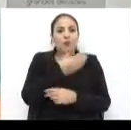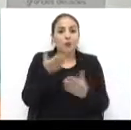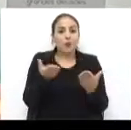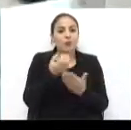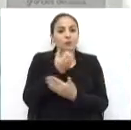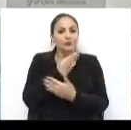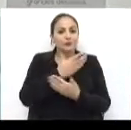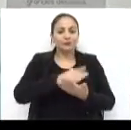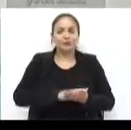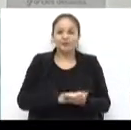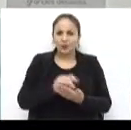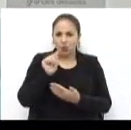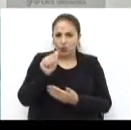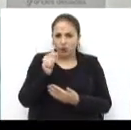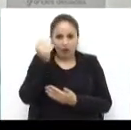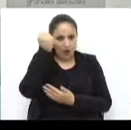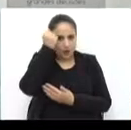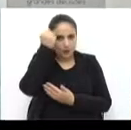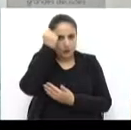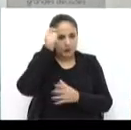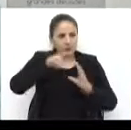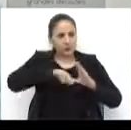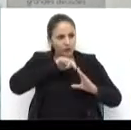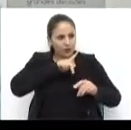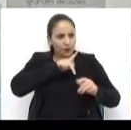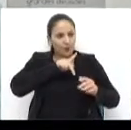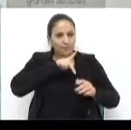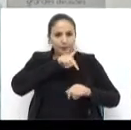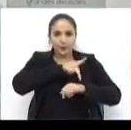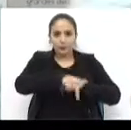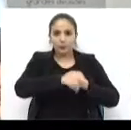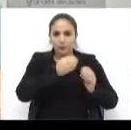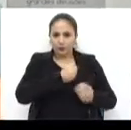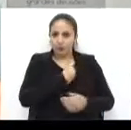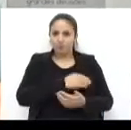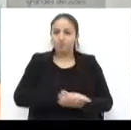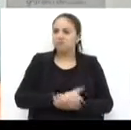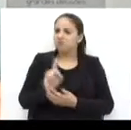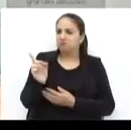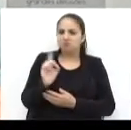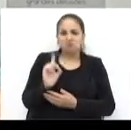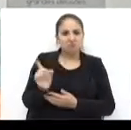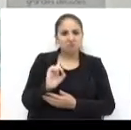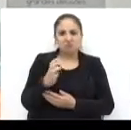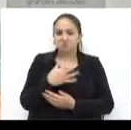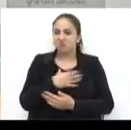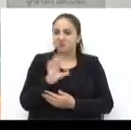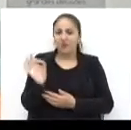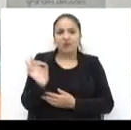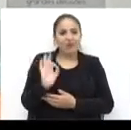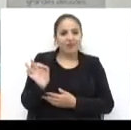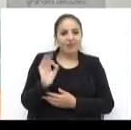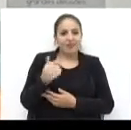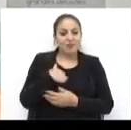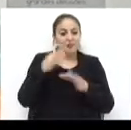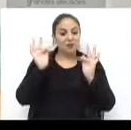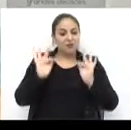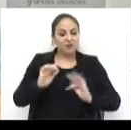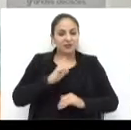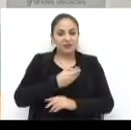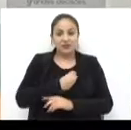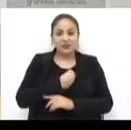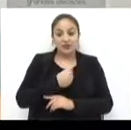bem. Hoje o senhor não se arrepende de ter escolhido Passo Fundo para viver e para ter a sua empresa? Não, de jeito nenhum. Tanto é que eu sou